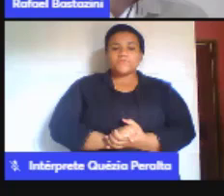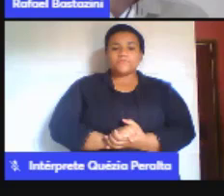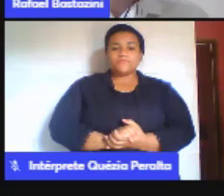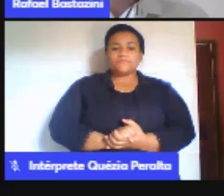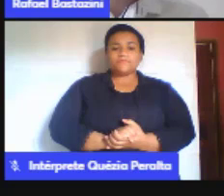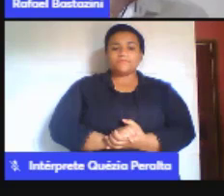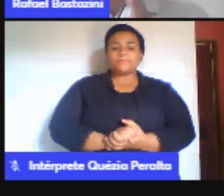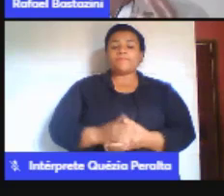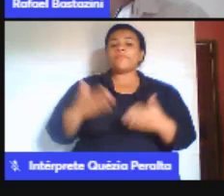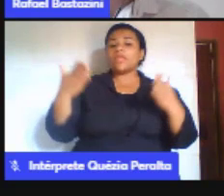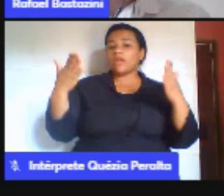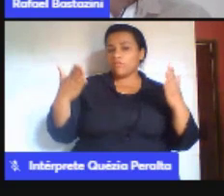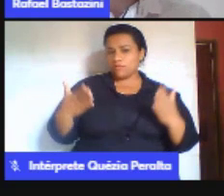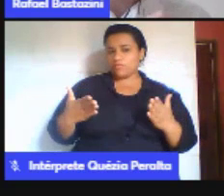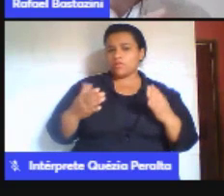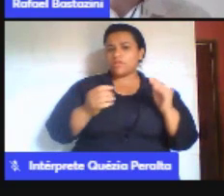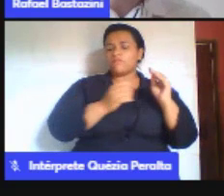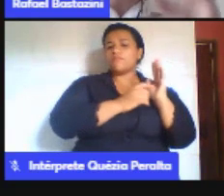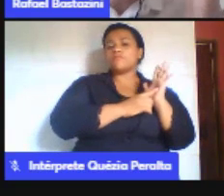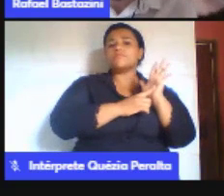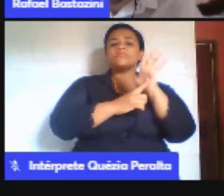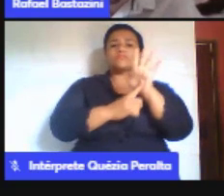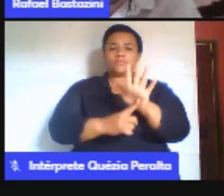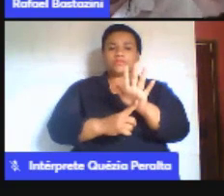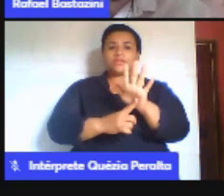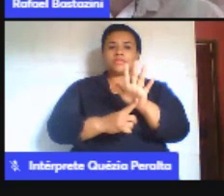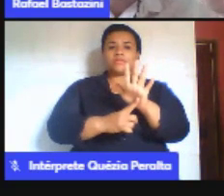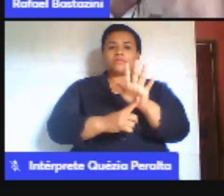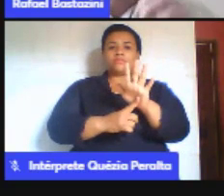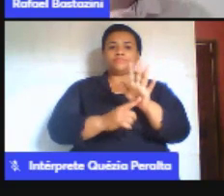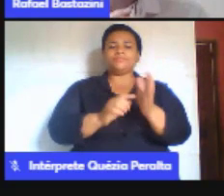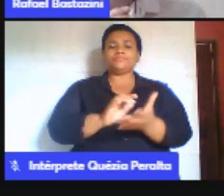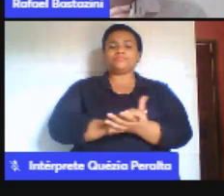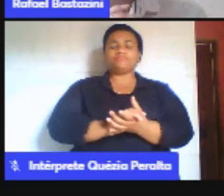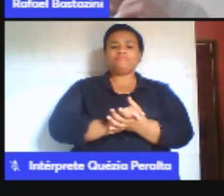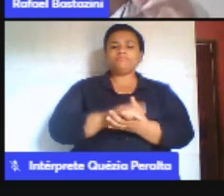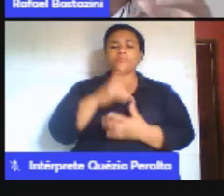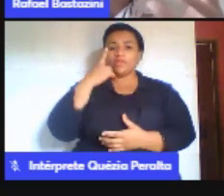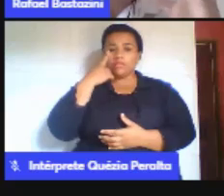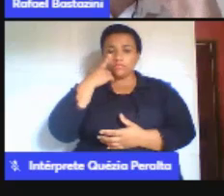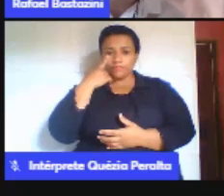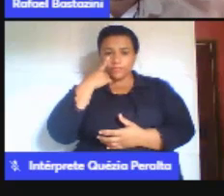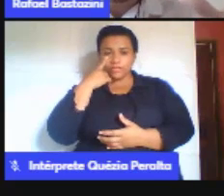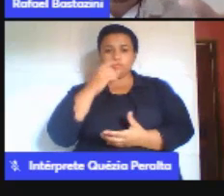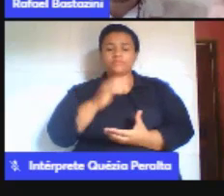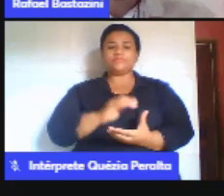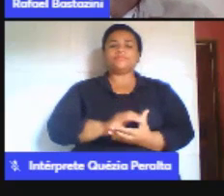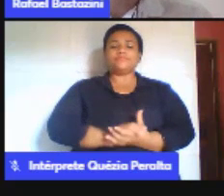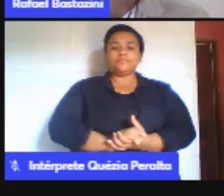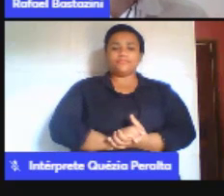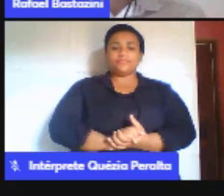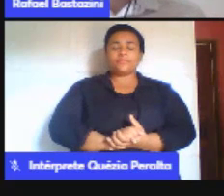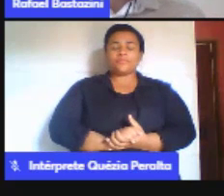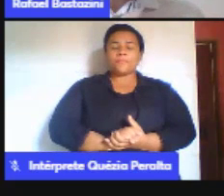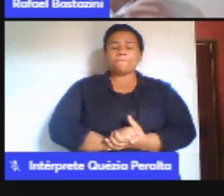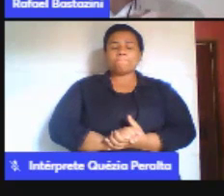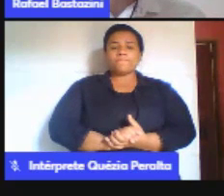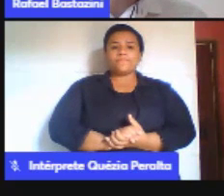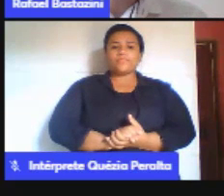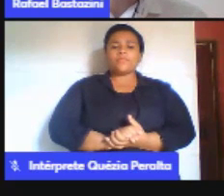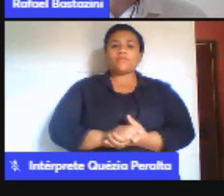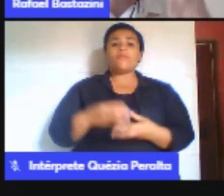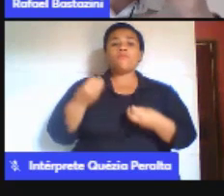desse material. Professor, com qual óculos que eu vou enxergar esse material? Como que eu posso entendê-lo?